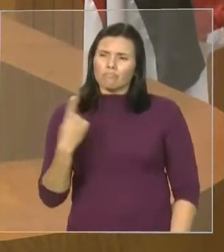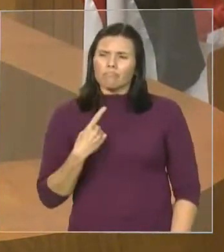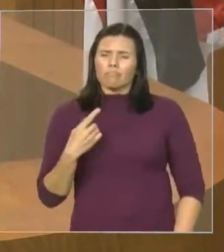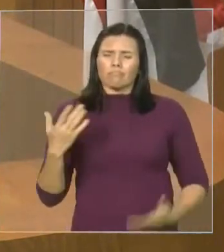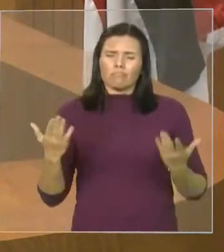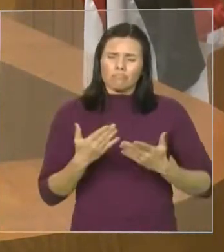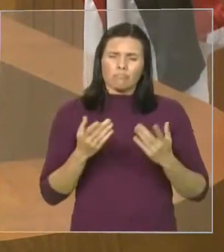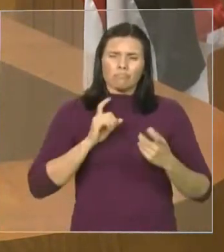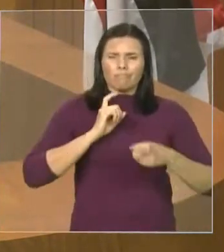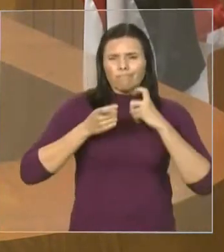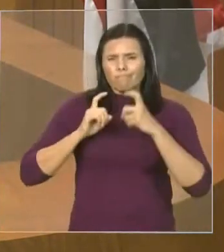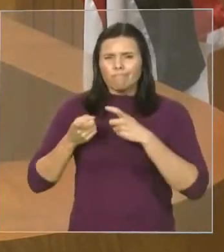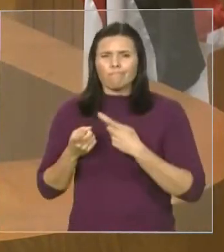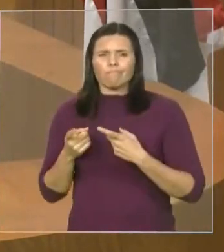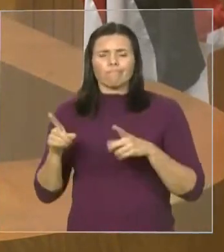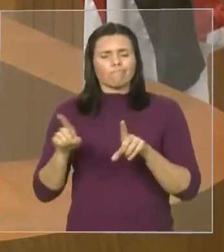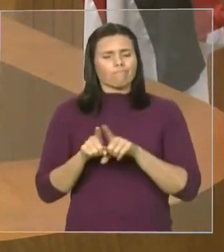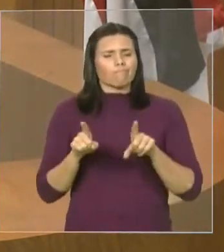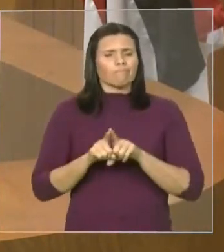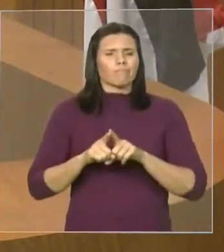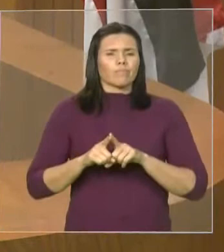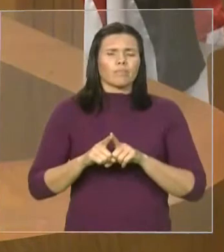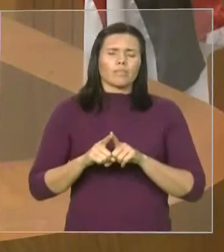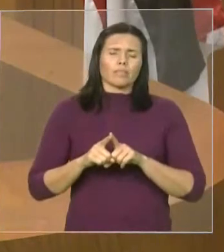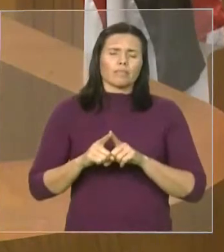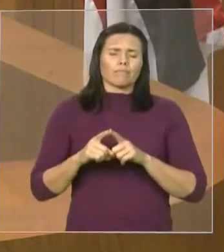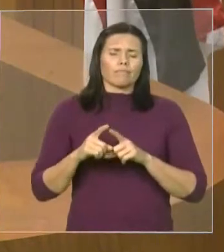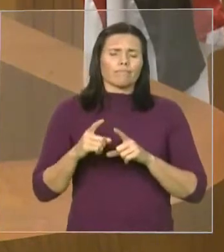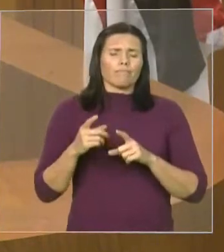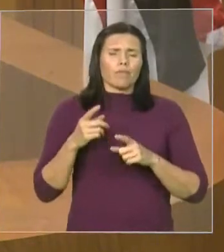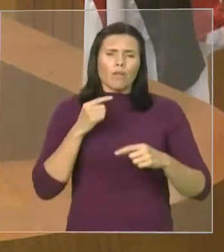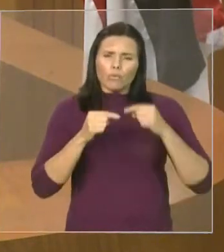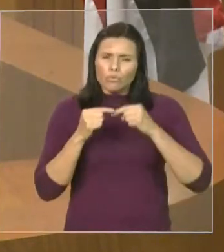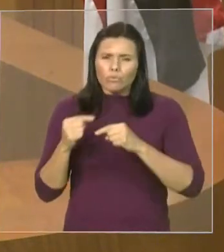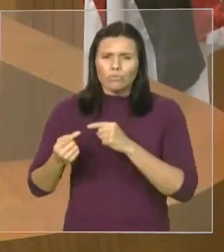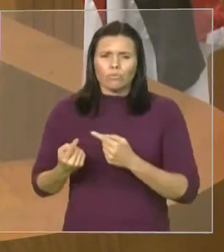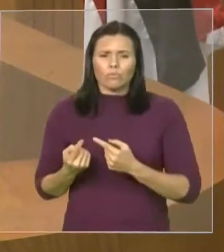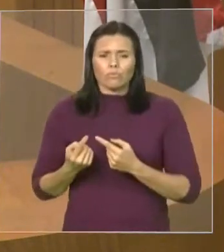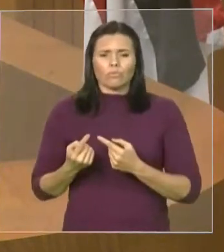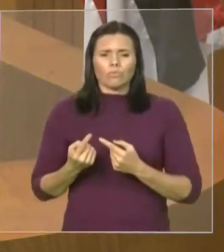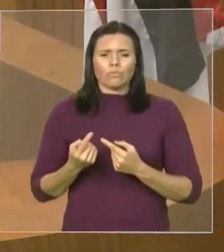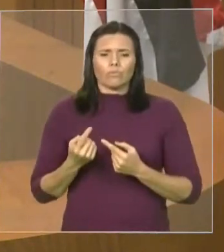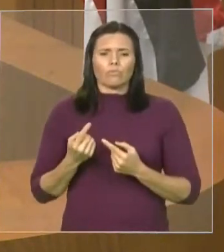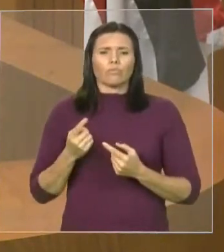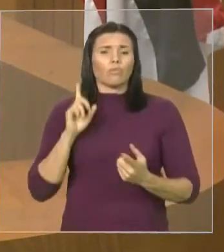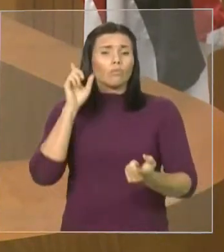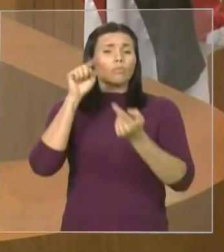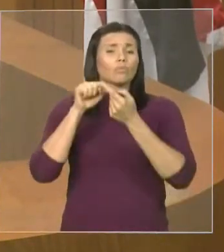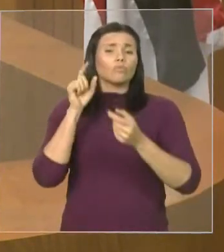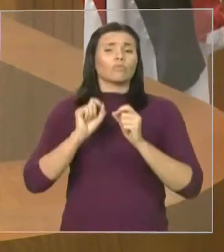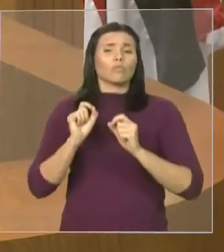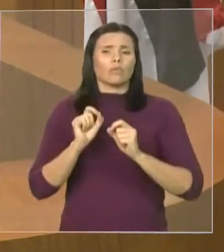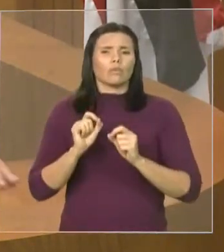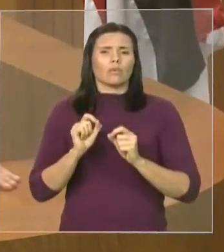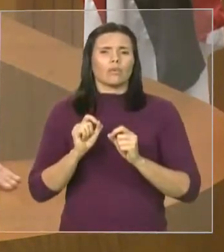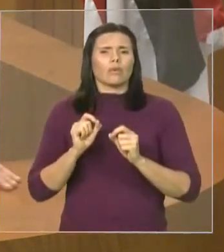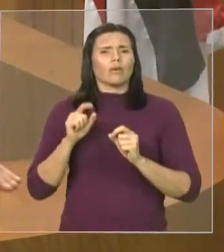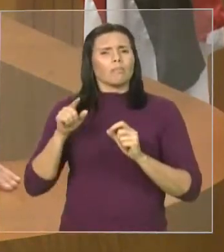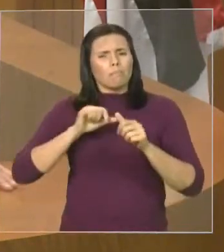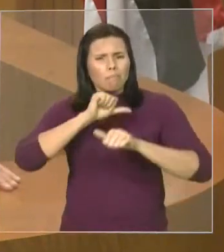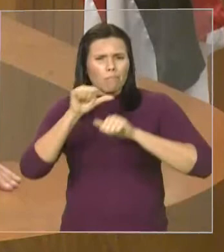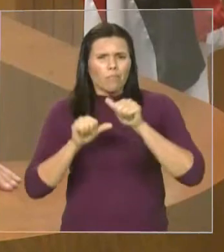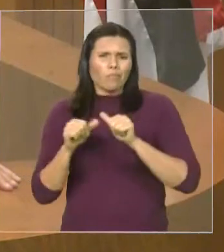parlamentar e usando os instrumentos que o regimento nos permite, é justamente para poder participar e aprimorar os projetos que vêm do